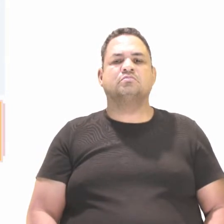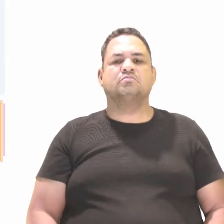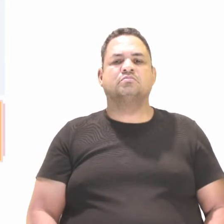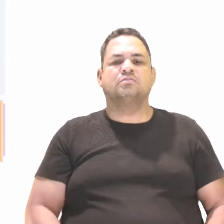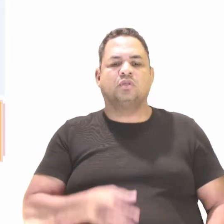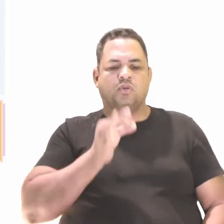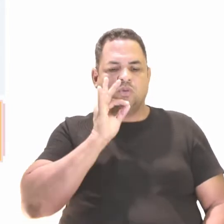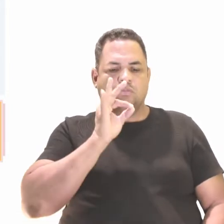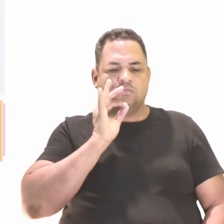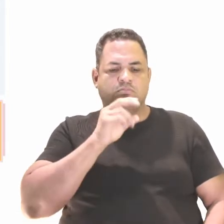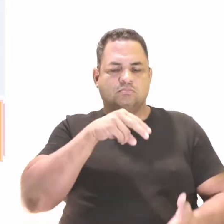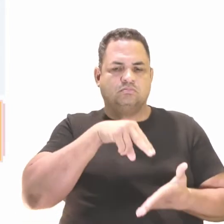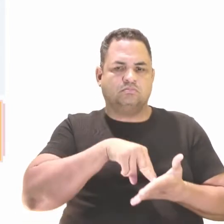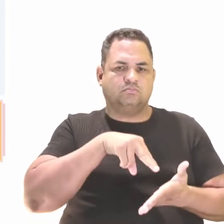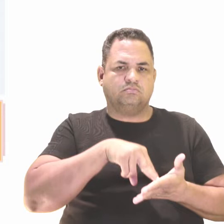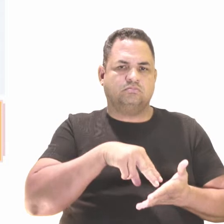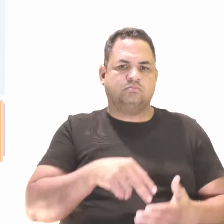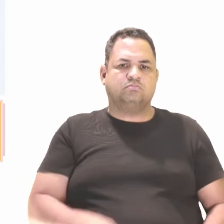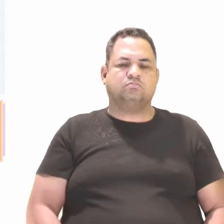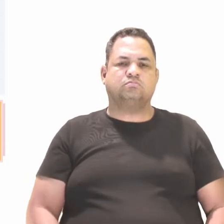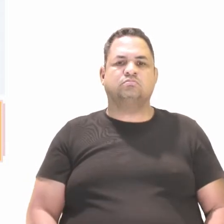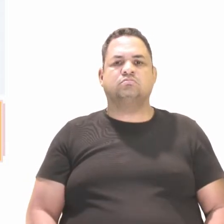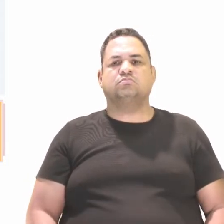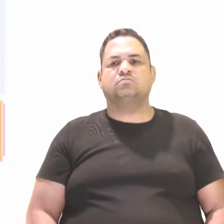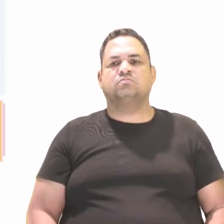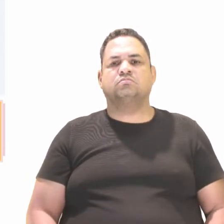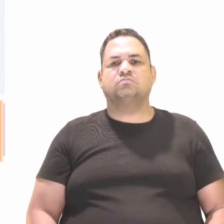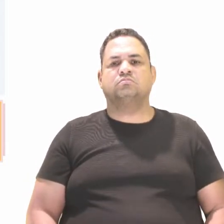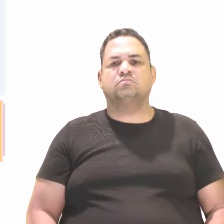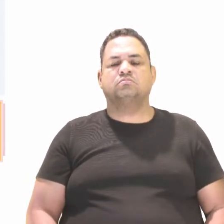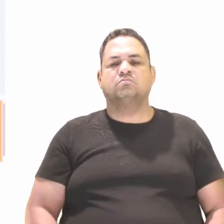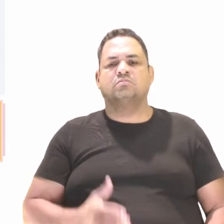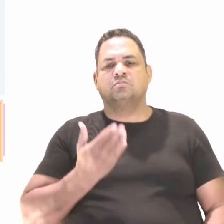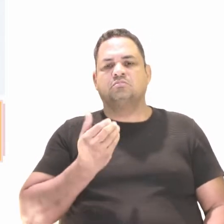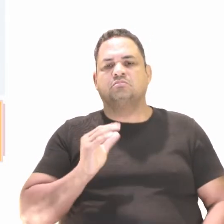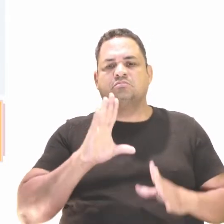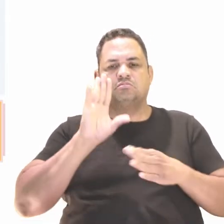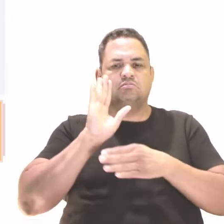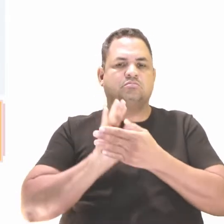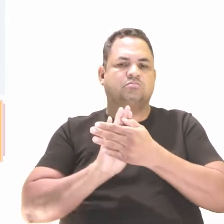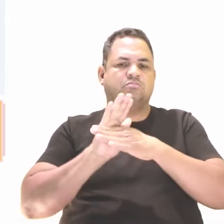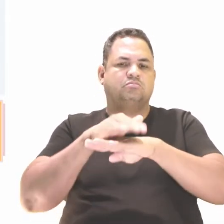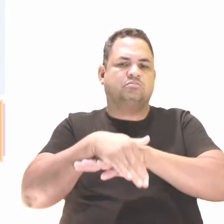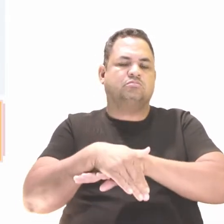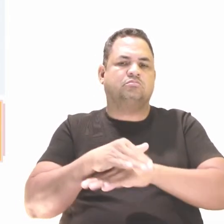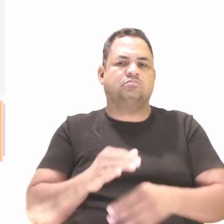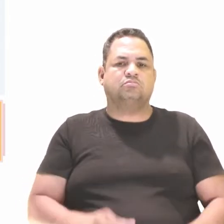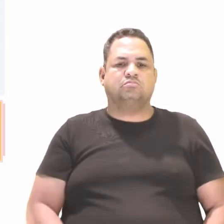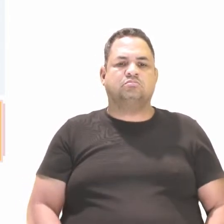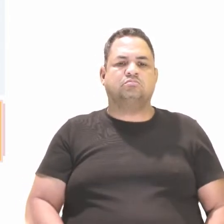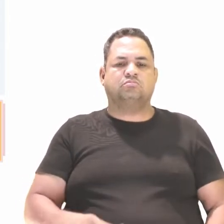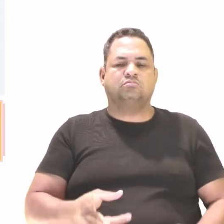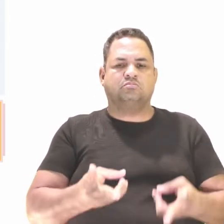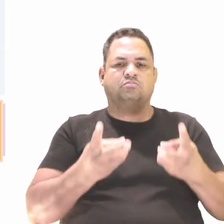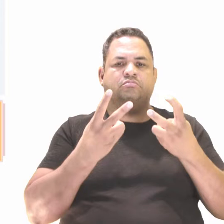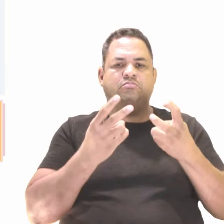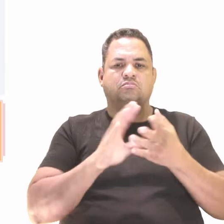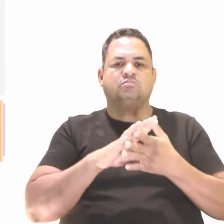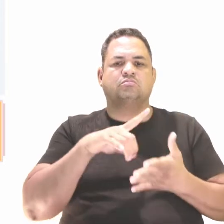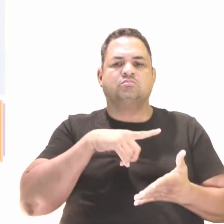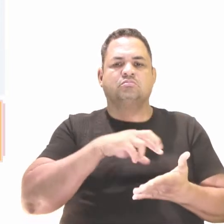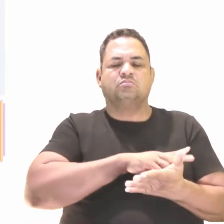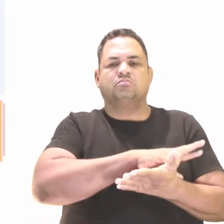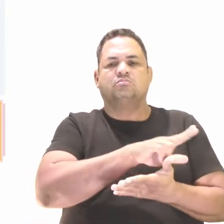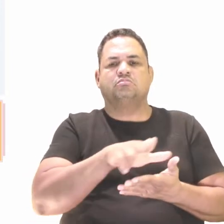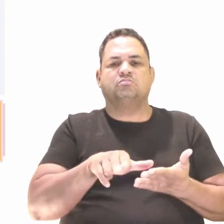café da manhã, to have dinner, jantar e assim por diante. Daí você percebe aqui que ela tem